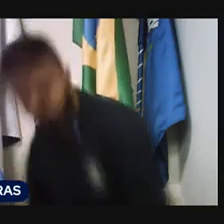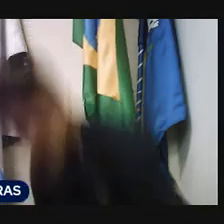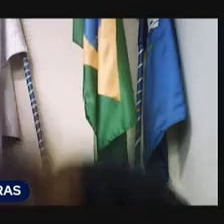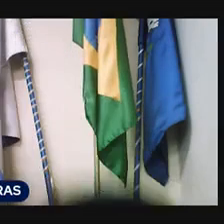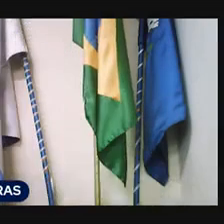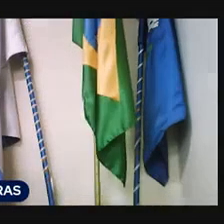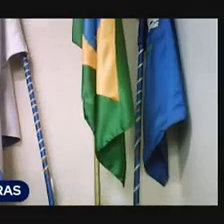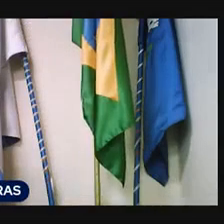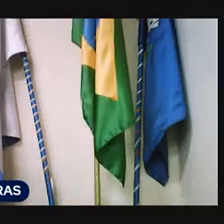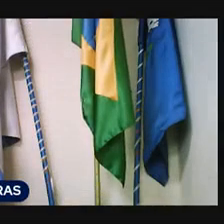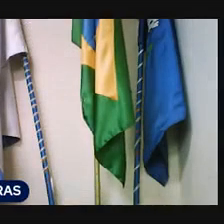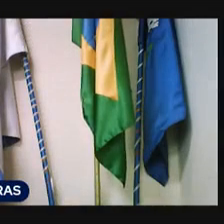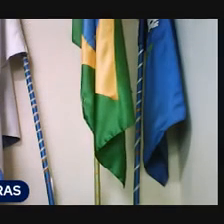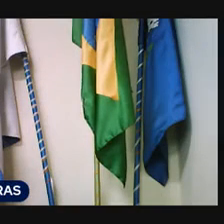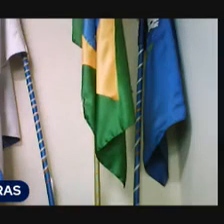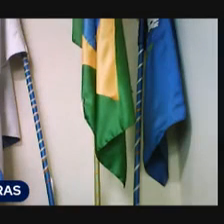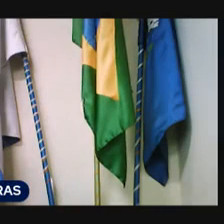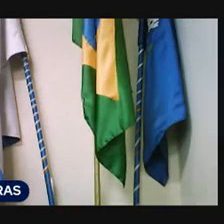o